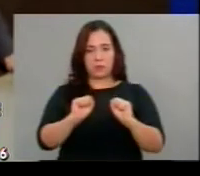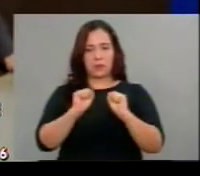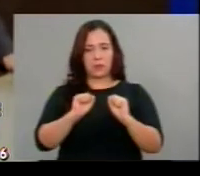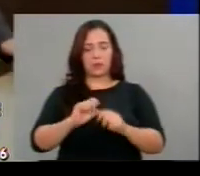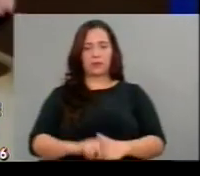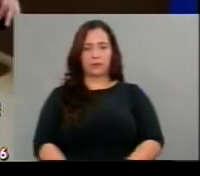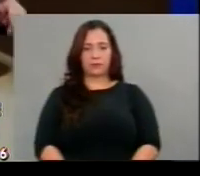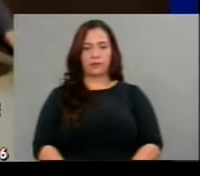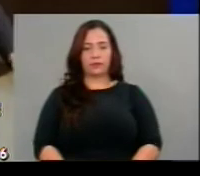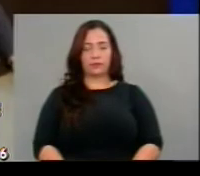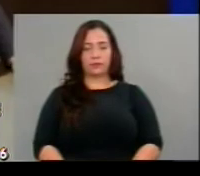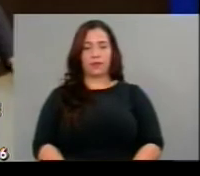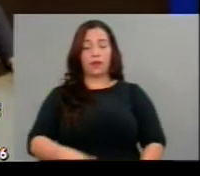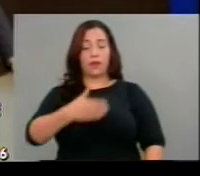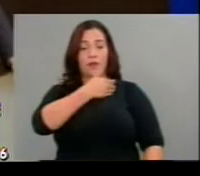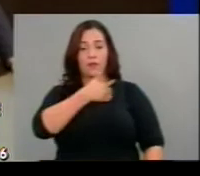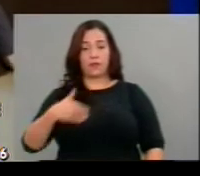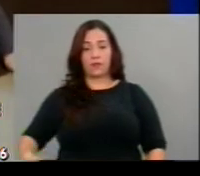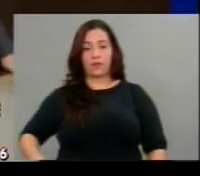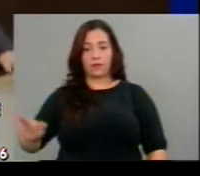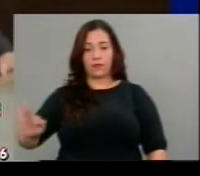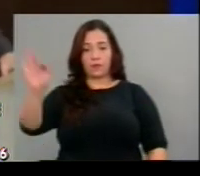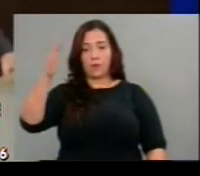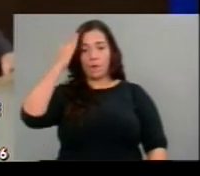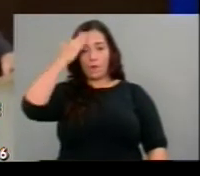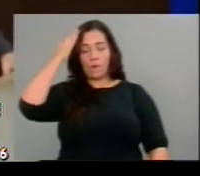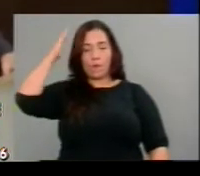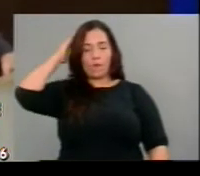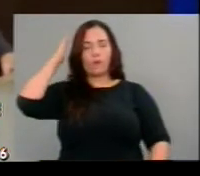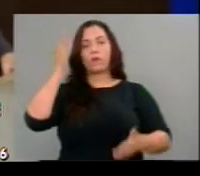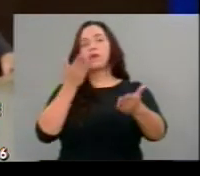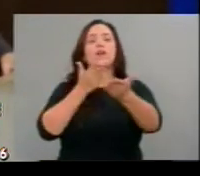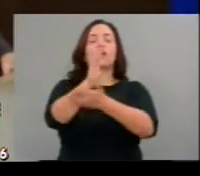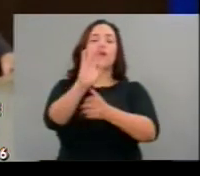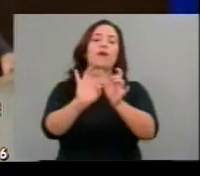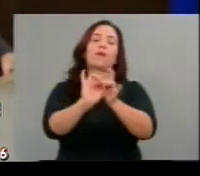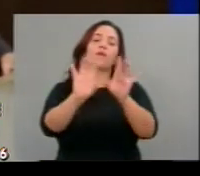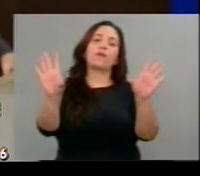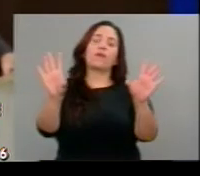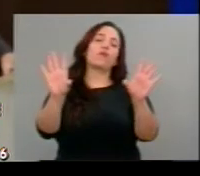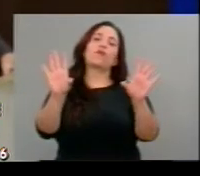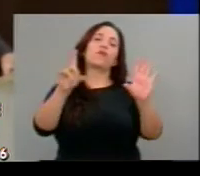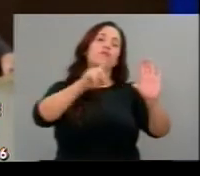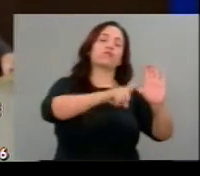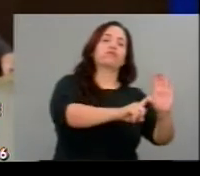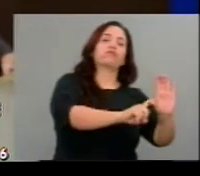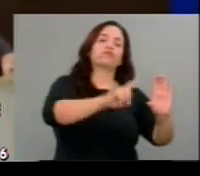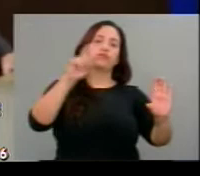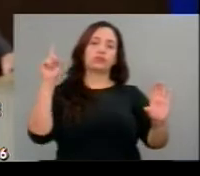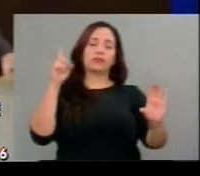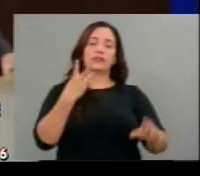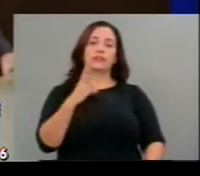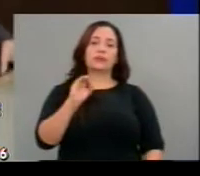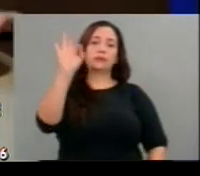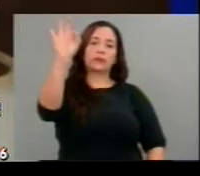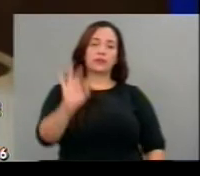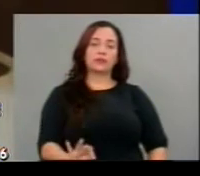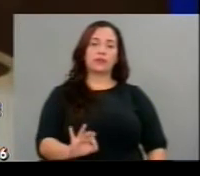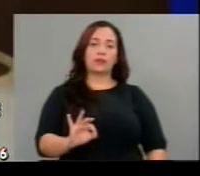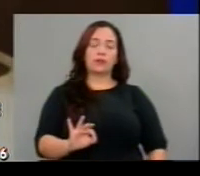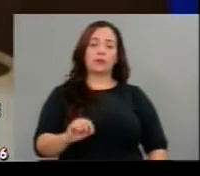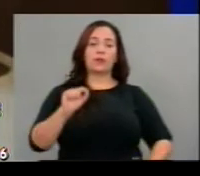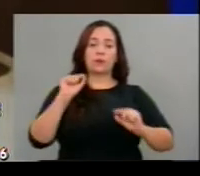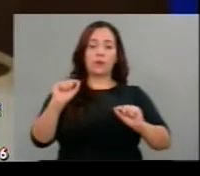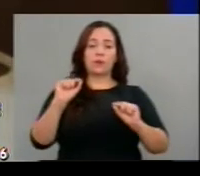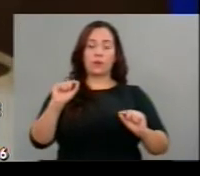pior. O governo Temer agora aprovou a desvinculação das receitas da União na ordem de 30%. Isso quer